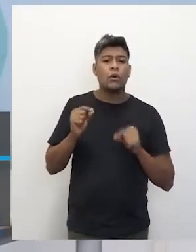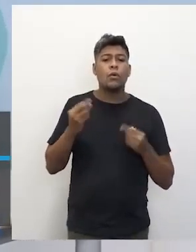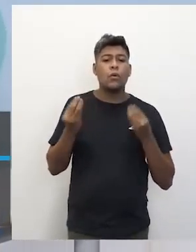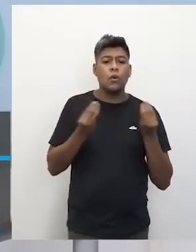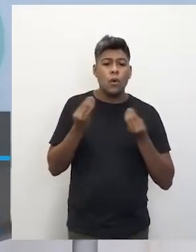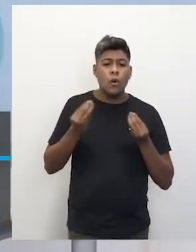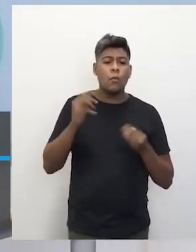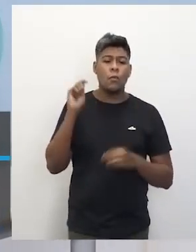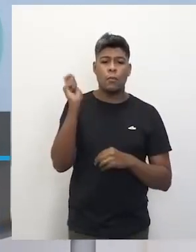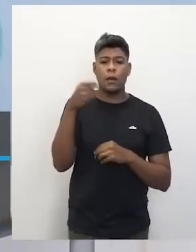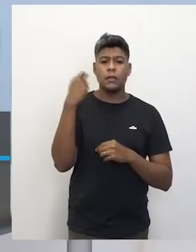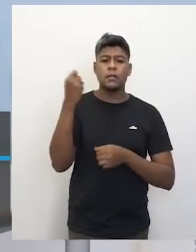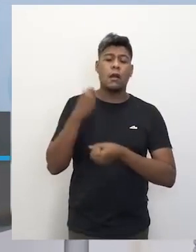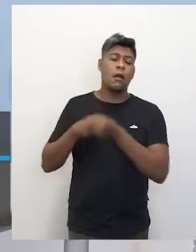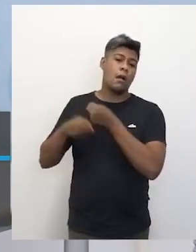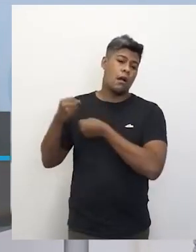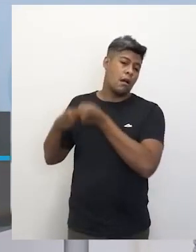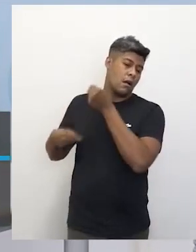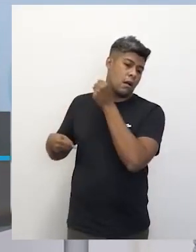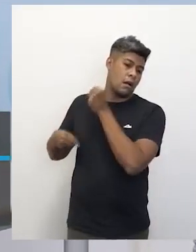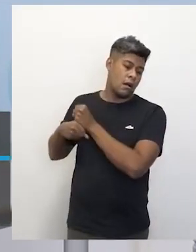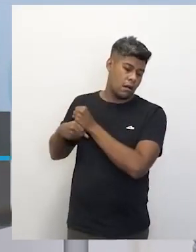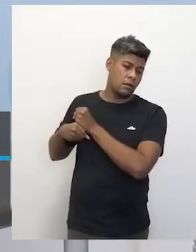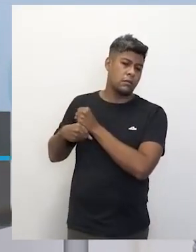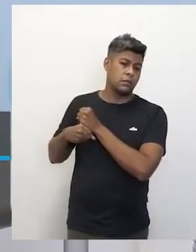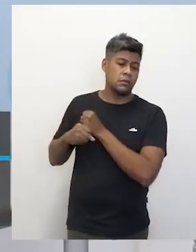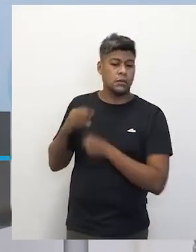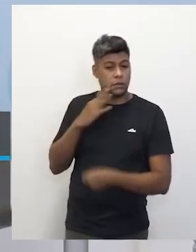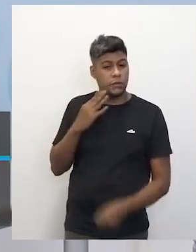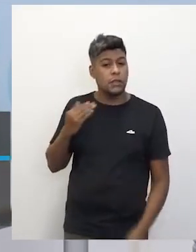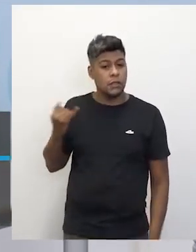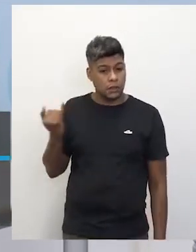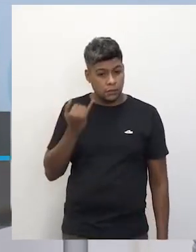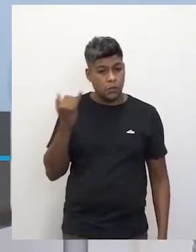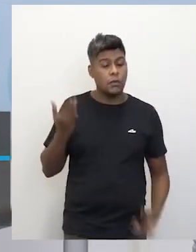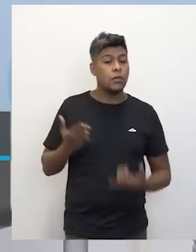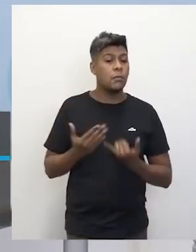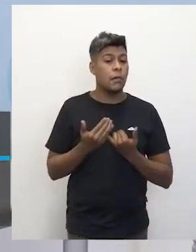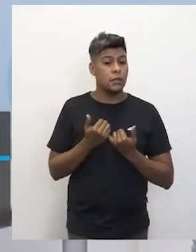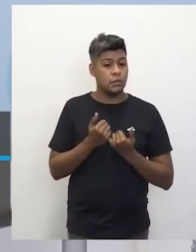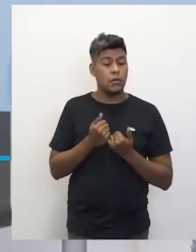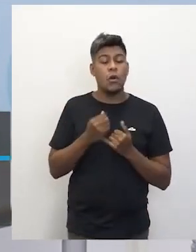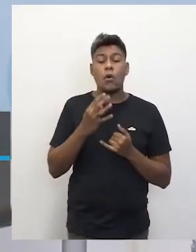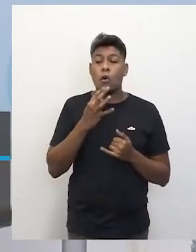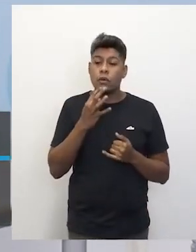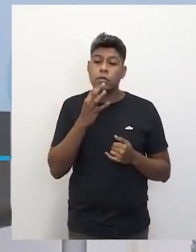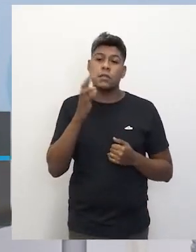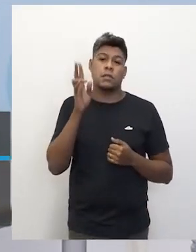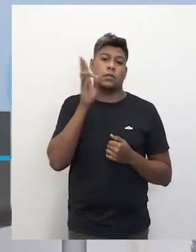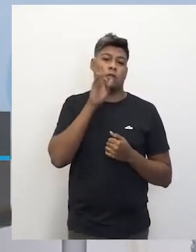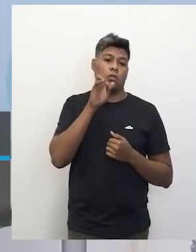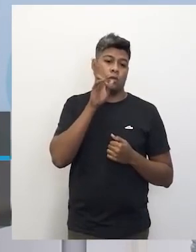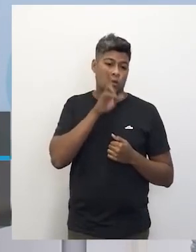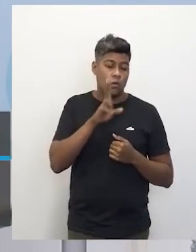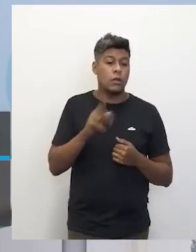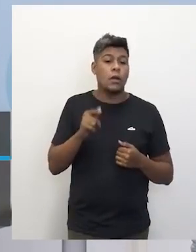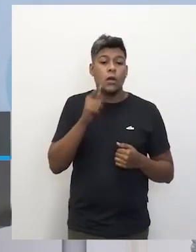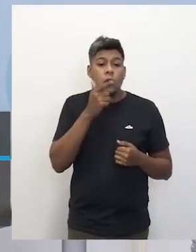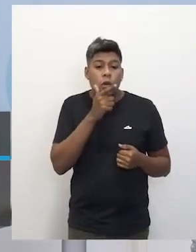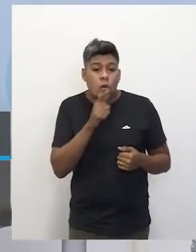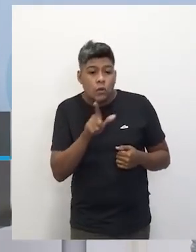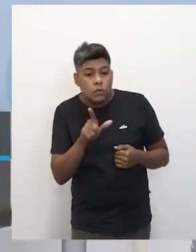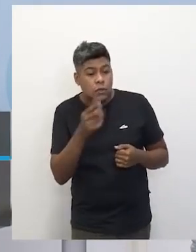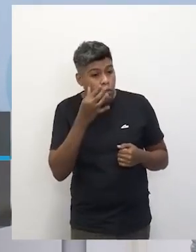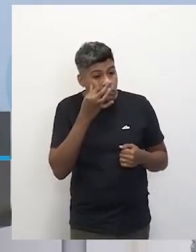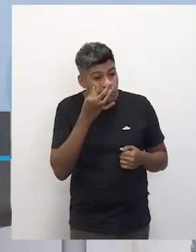paulista muitos anos atrás. Então, às vezes, a importância do patrimônio é para que a gente também conheça a nossa história, né? A gente consiga ter o